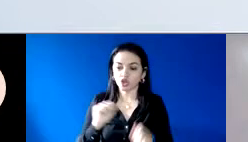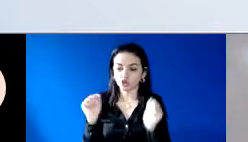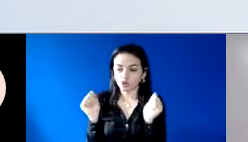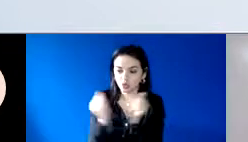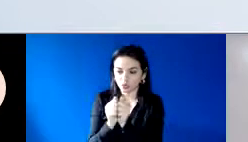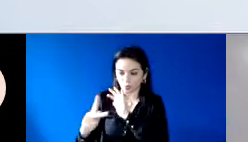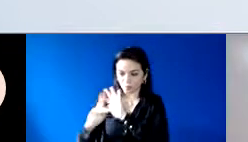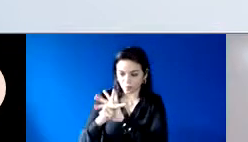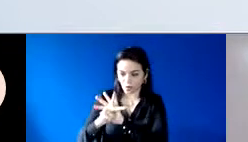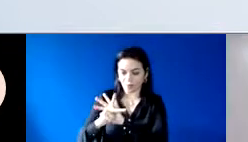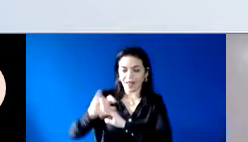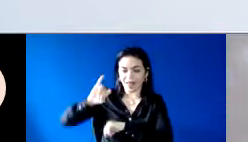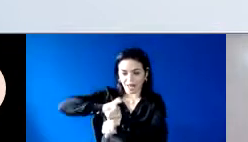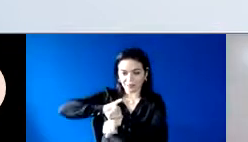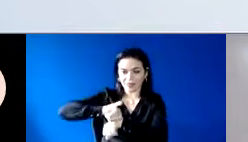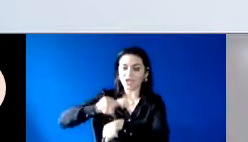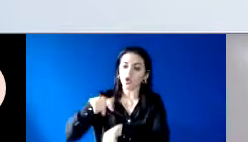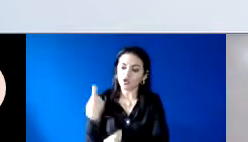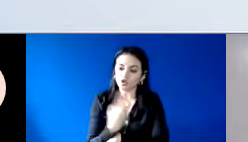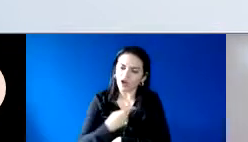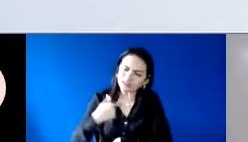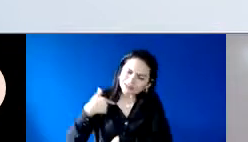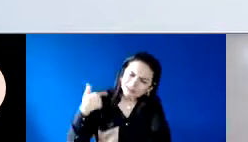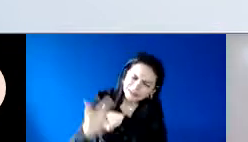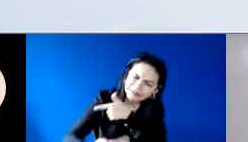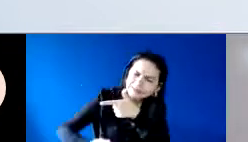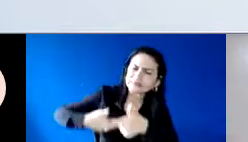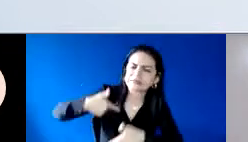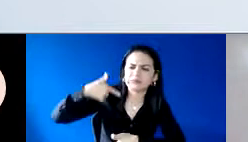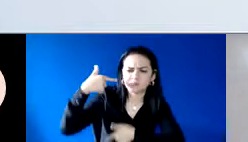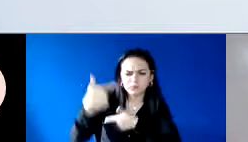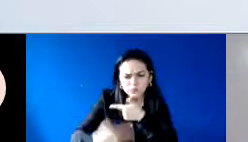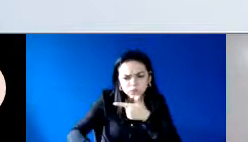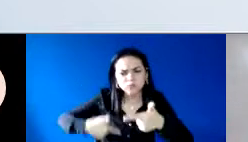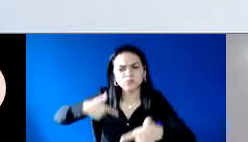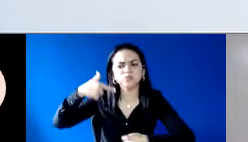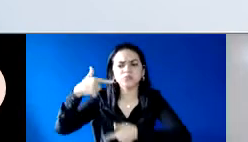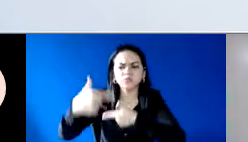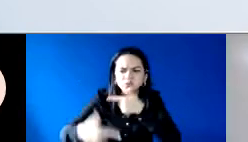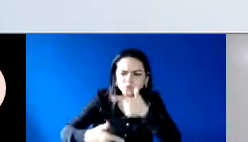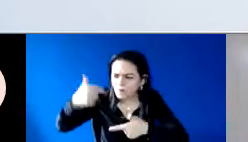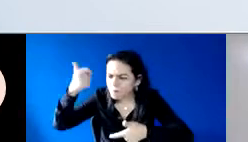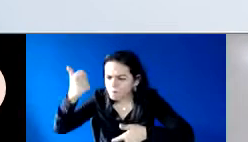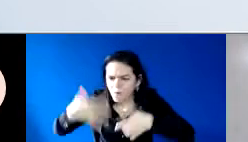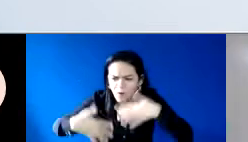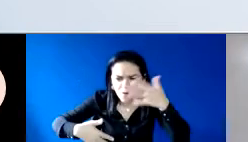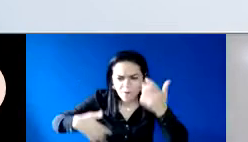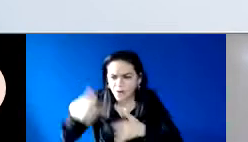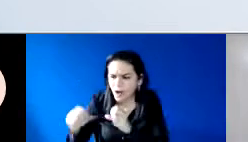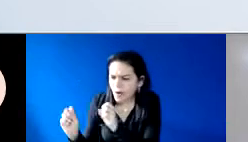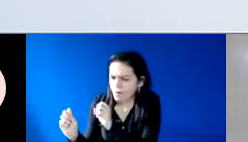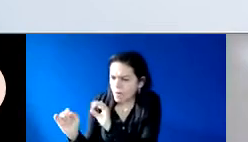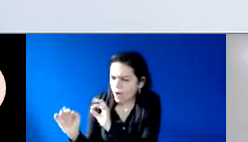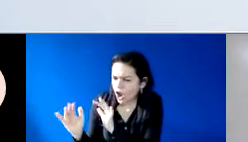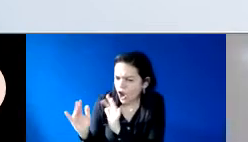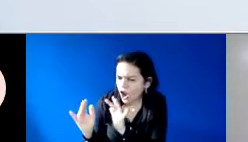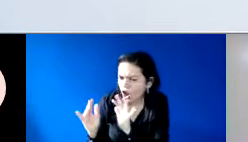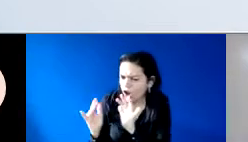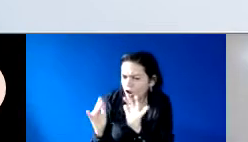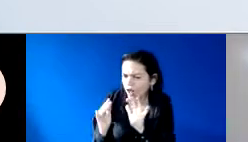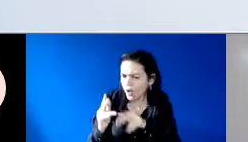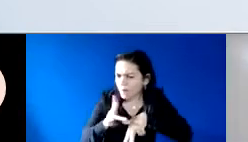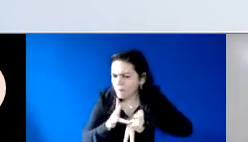fizemos um trabalho muito, muito intenso de definição de fluxos dos pacientes,